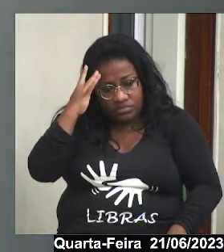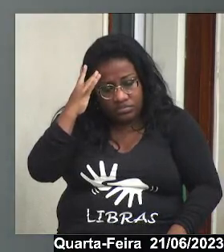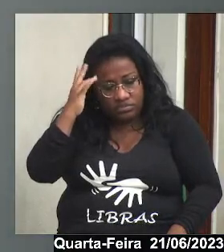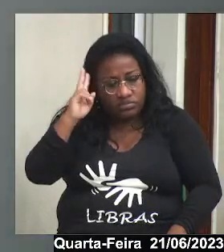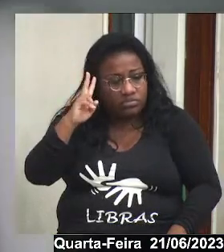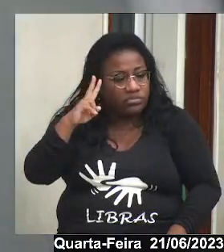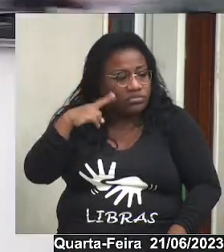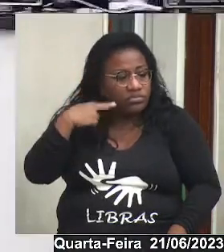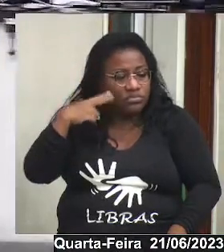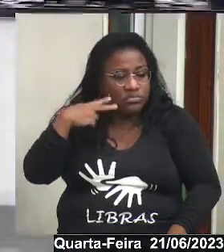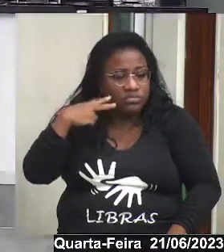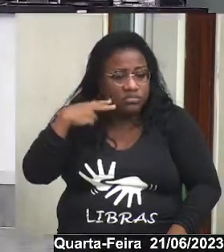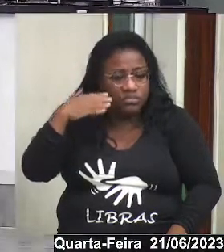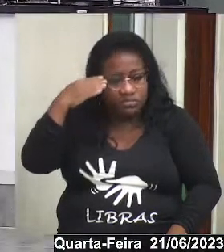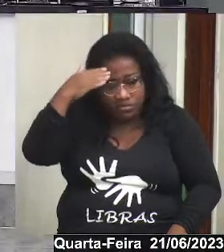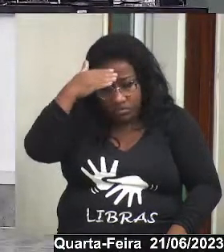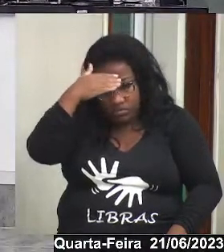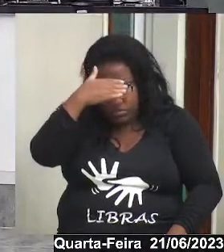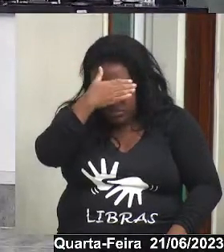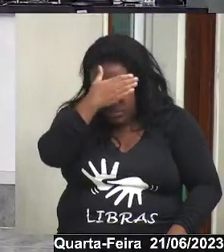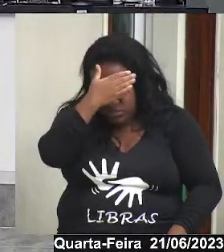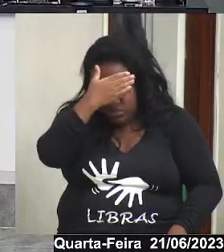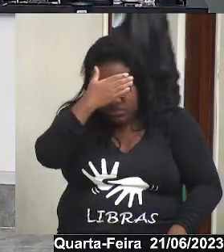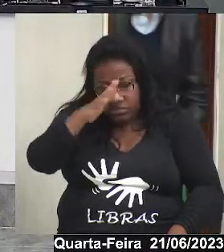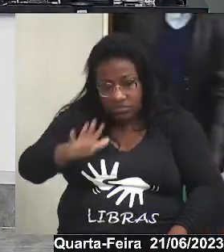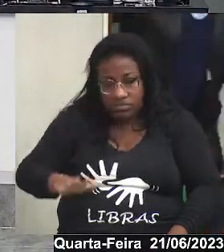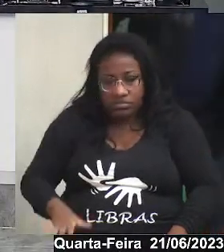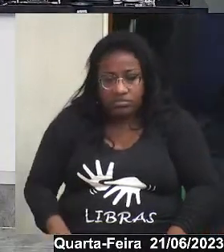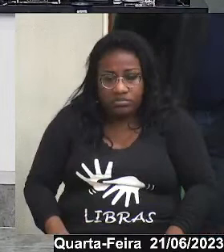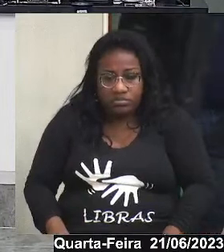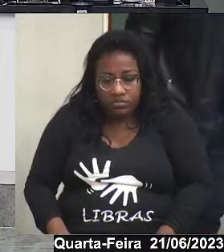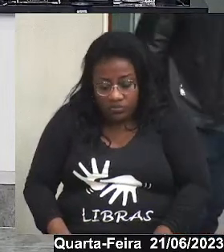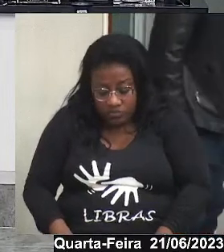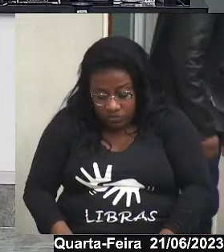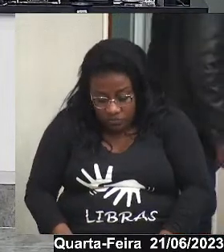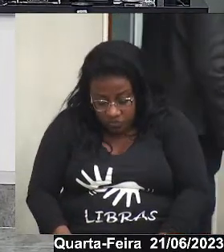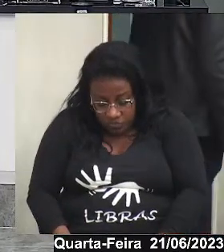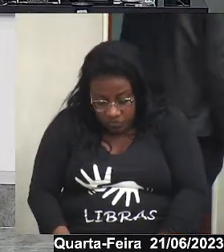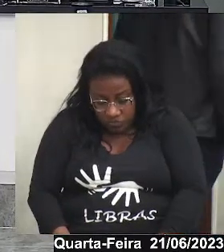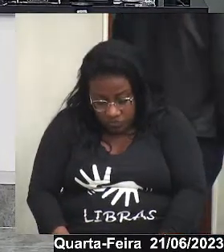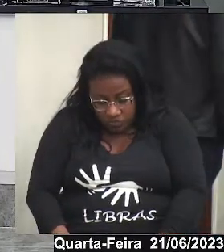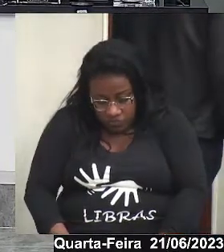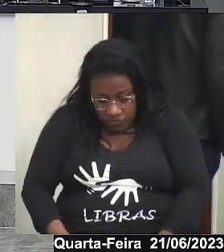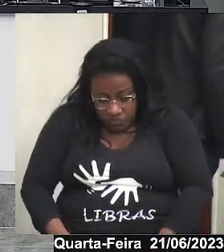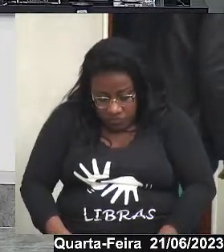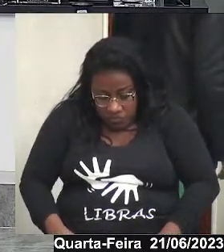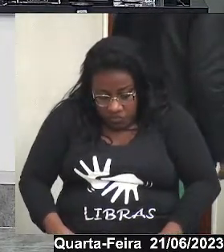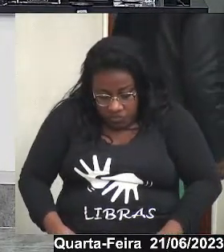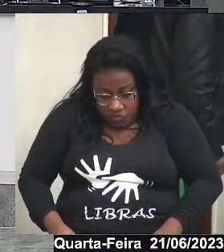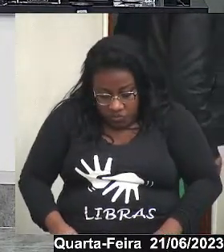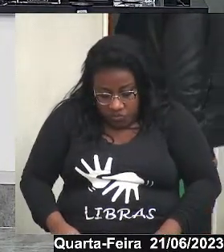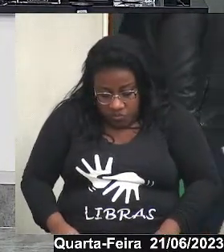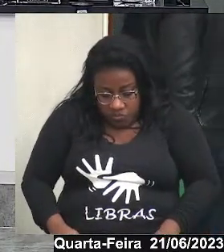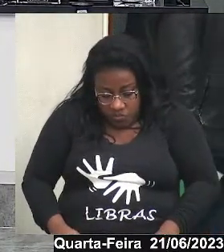Vereador Lúcio Costa. Com a palavra, vereador Lúcio Costa.